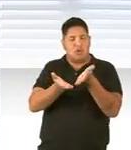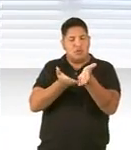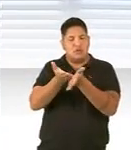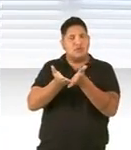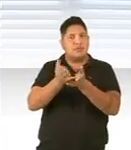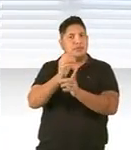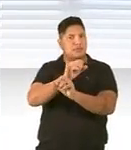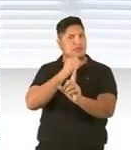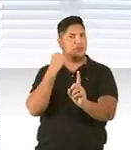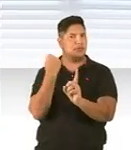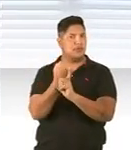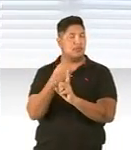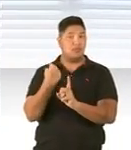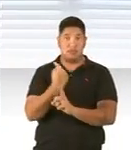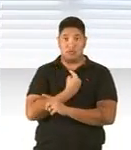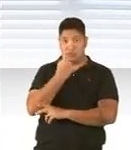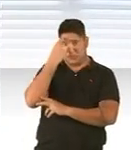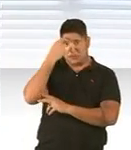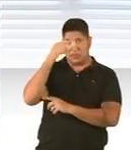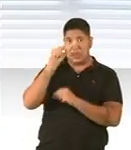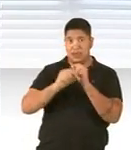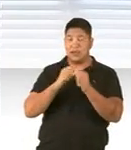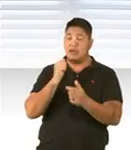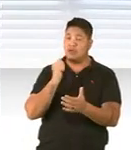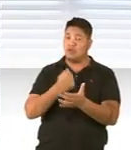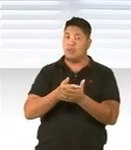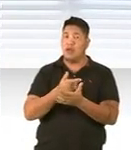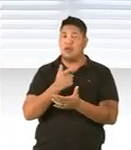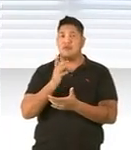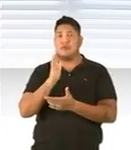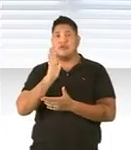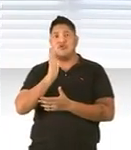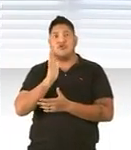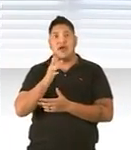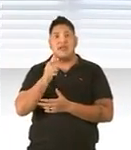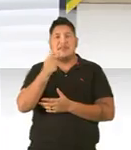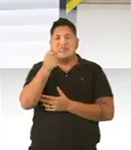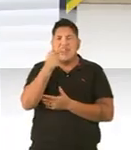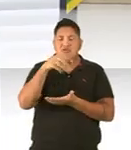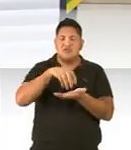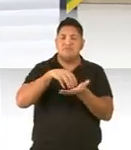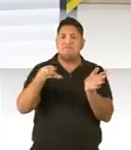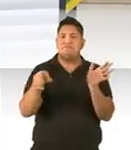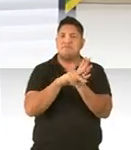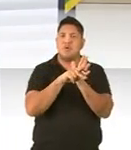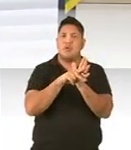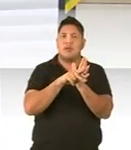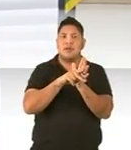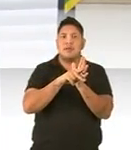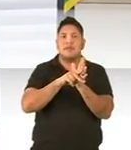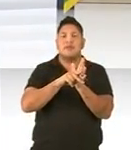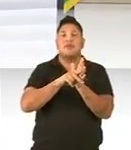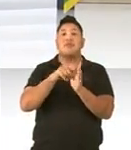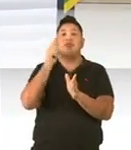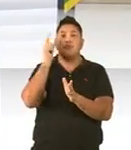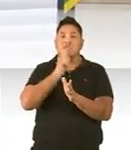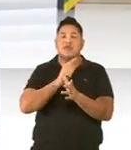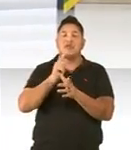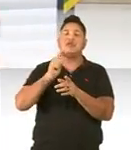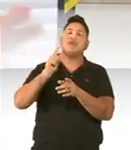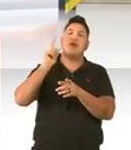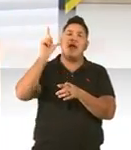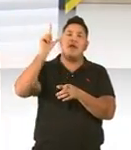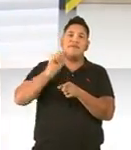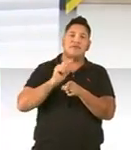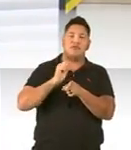melhor atendimento à sociedade. Então, a nossa ideia durante esse período, em que foram adquiridas 17 sedes próprias nos interiores, possibilitando a